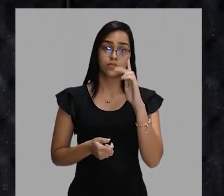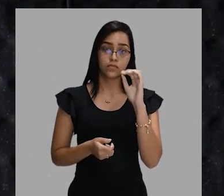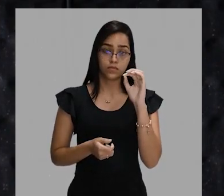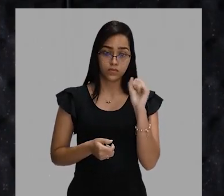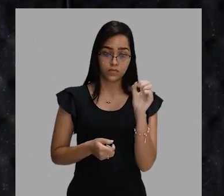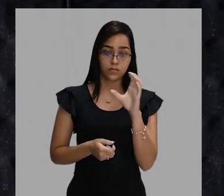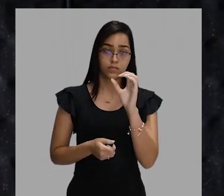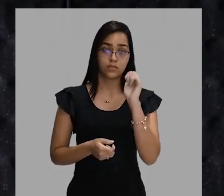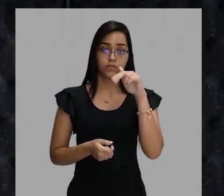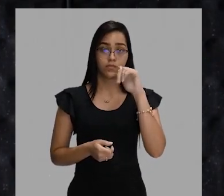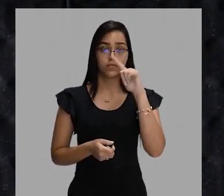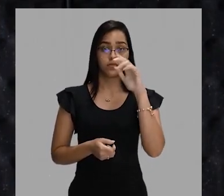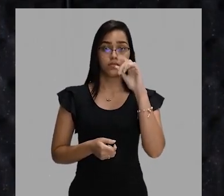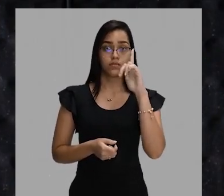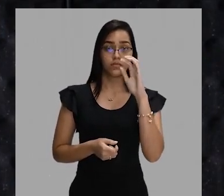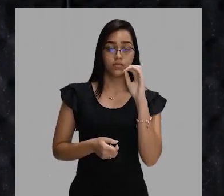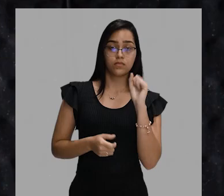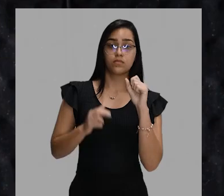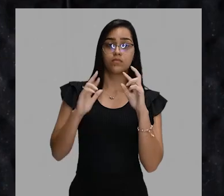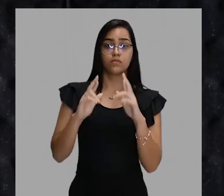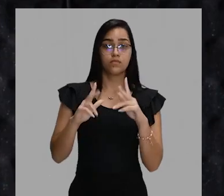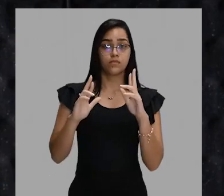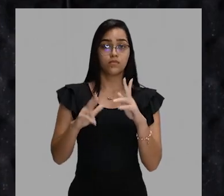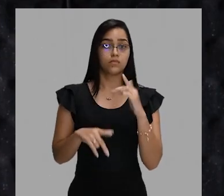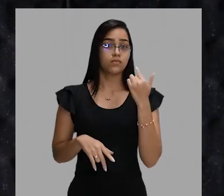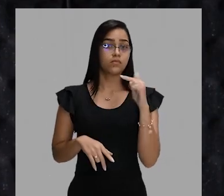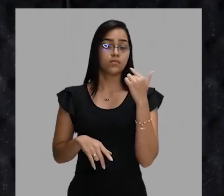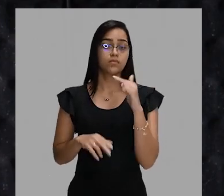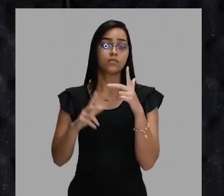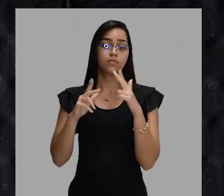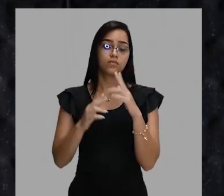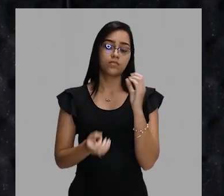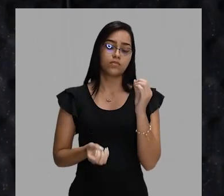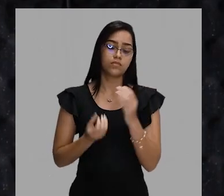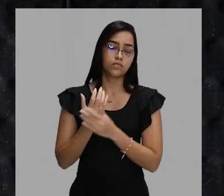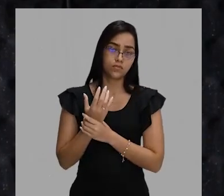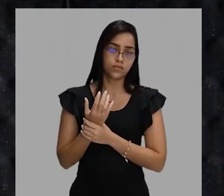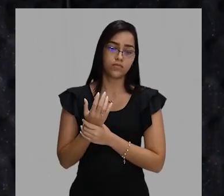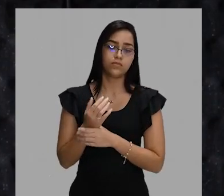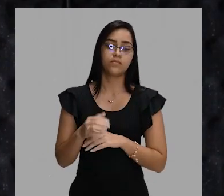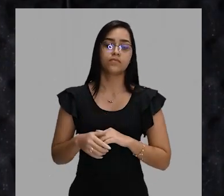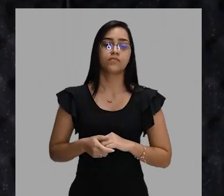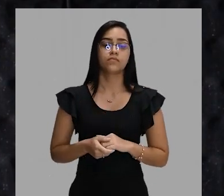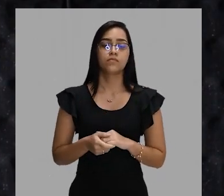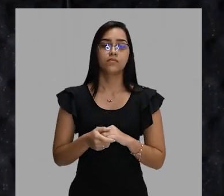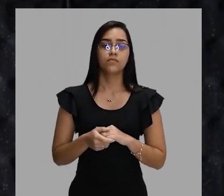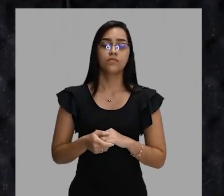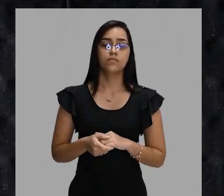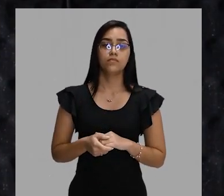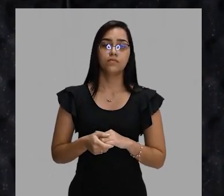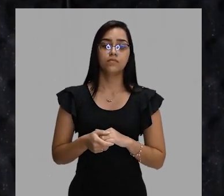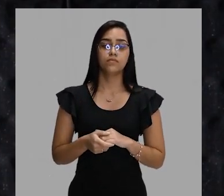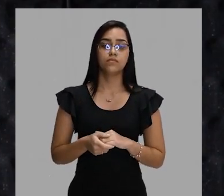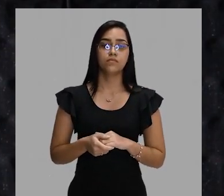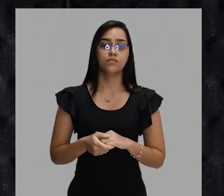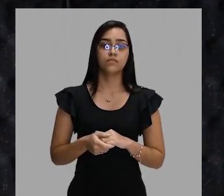análogos, órgãos totalmente análogos, que não têm a mesma origem embrionária. Ok?